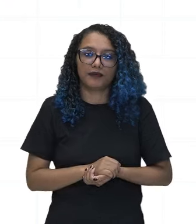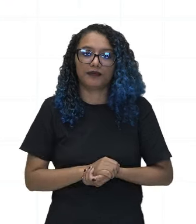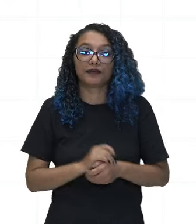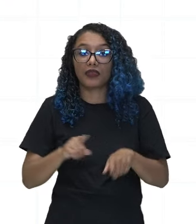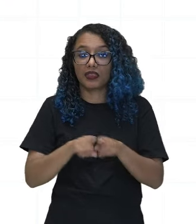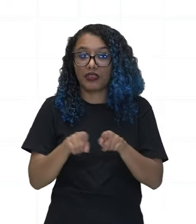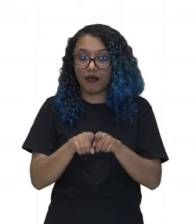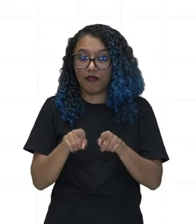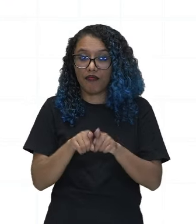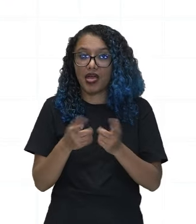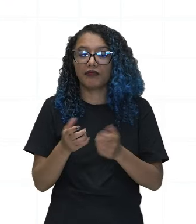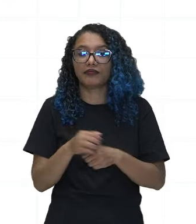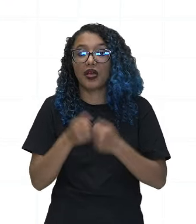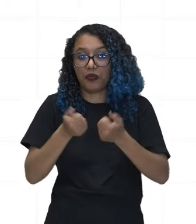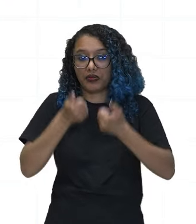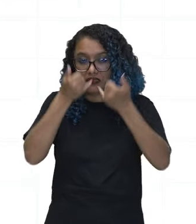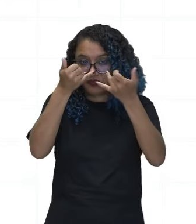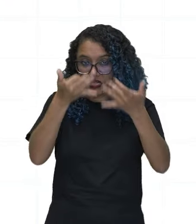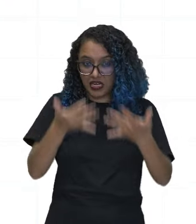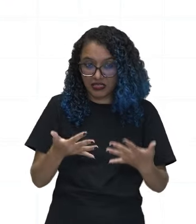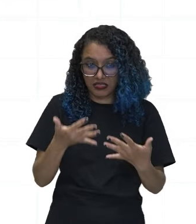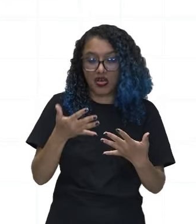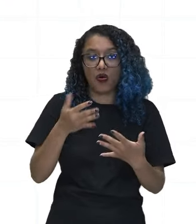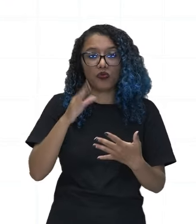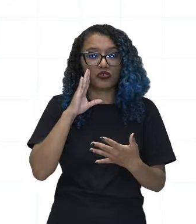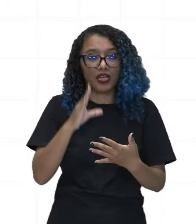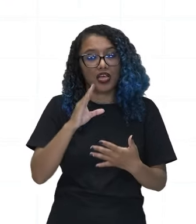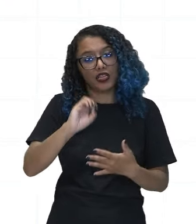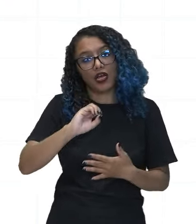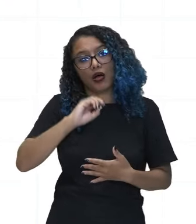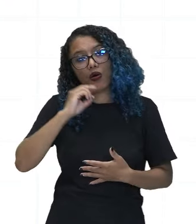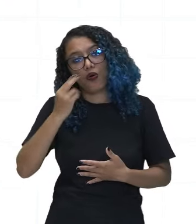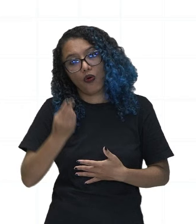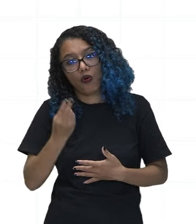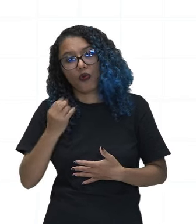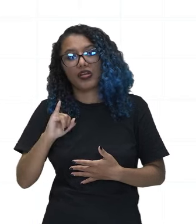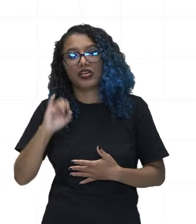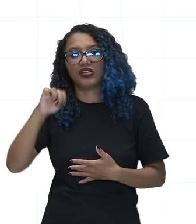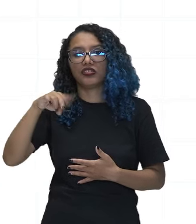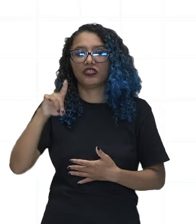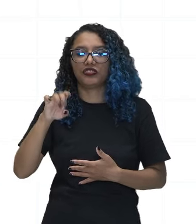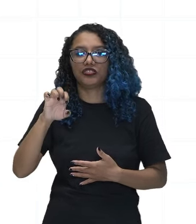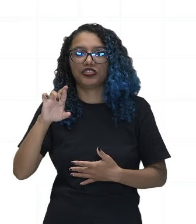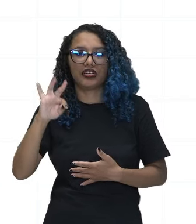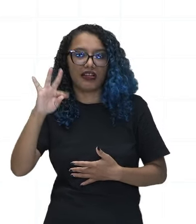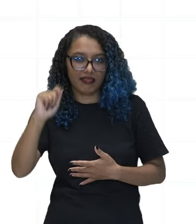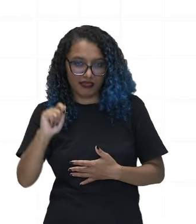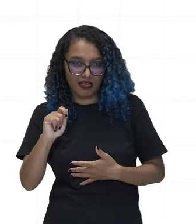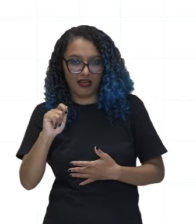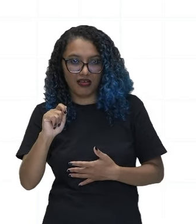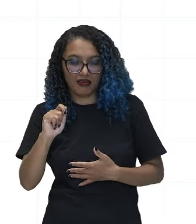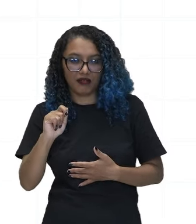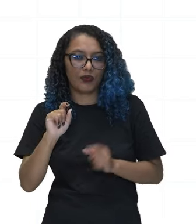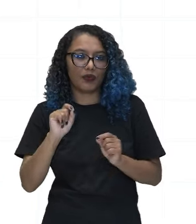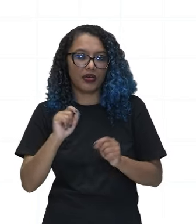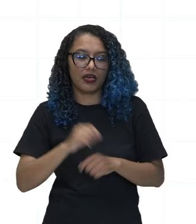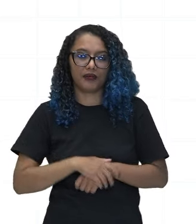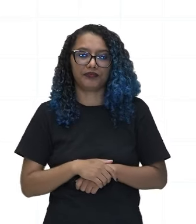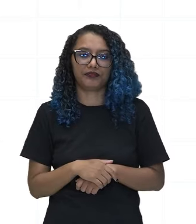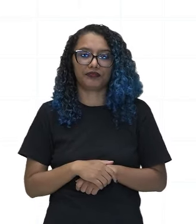discurso direto ou discurso indireto. Então, o que é isso? Falar com o